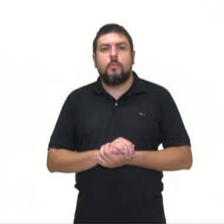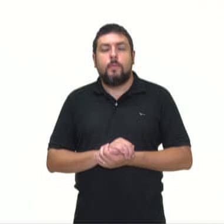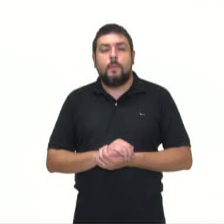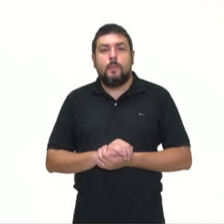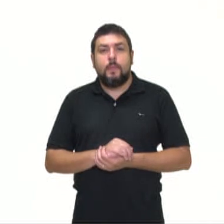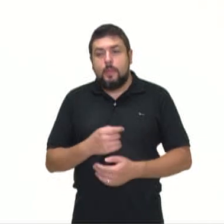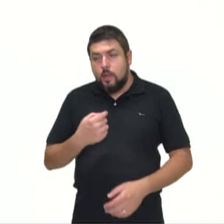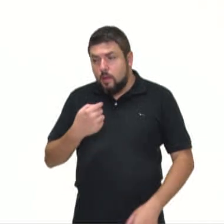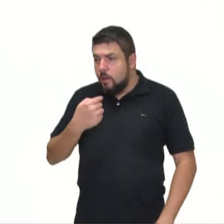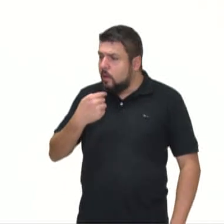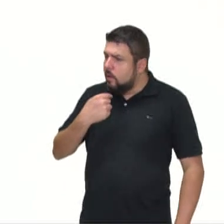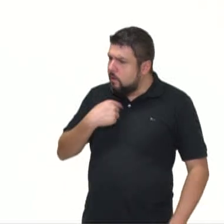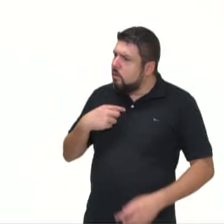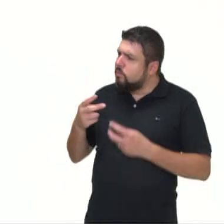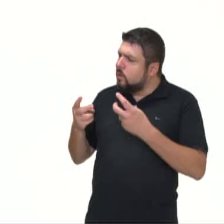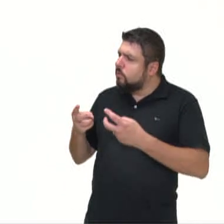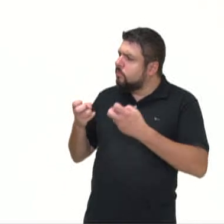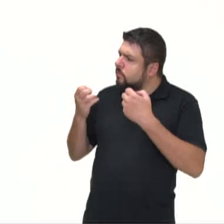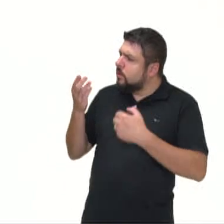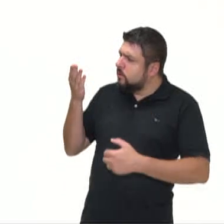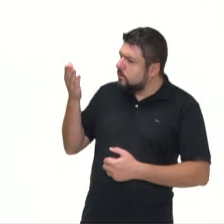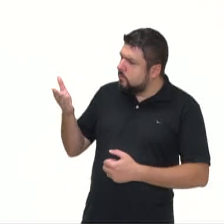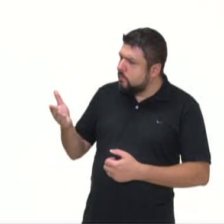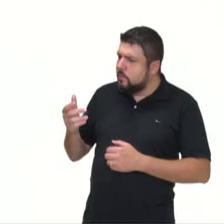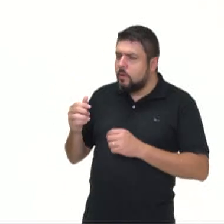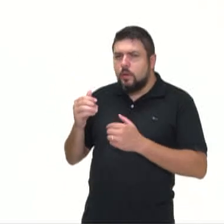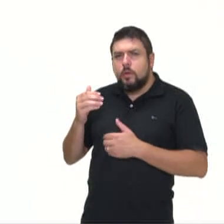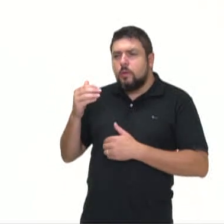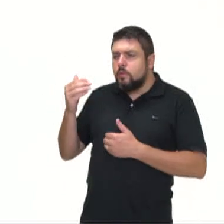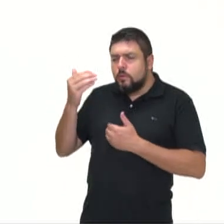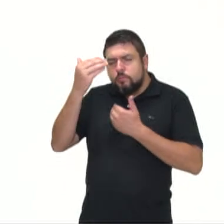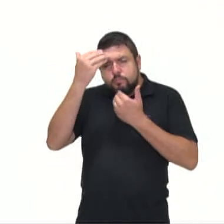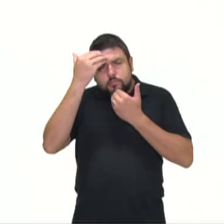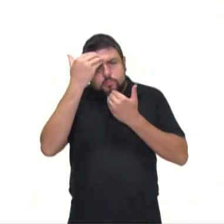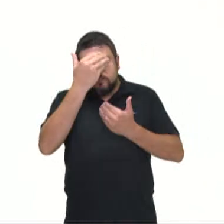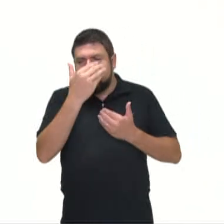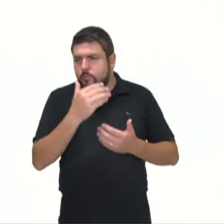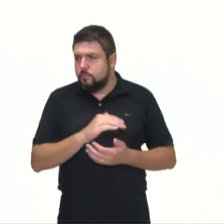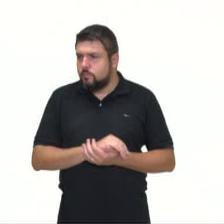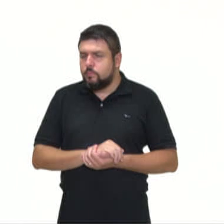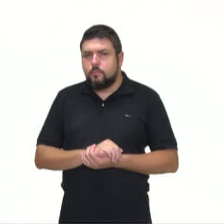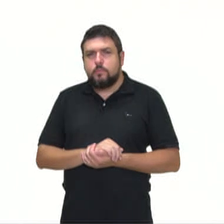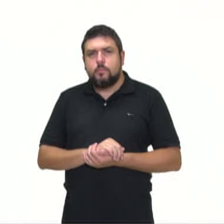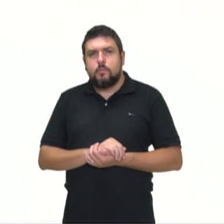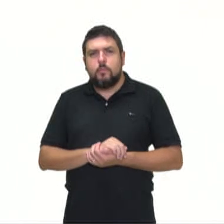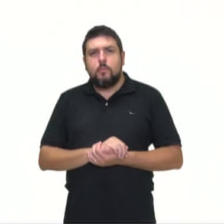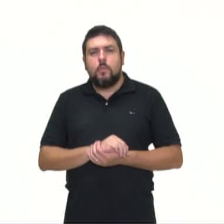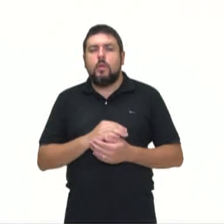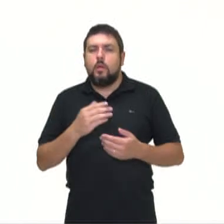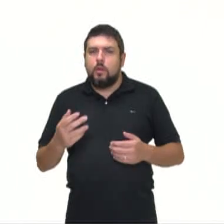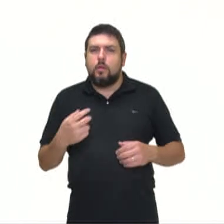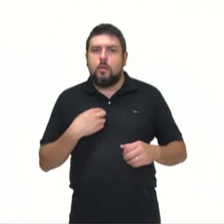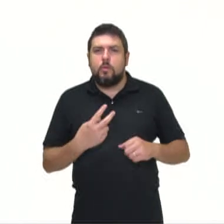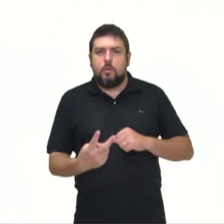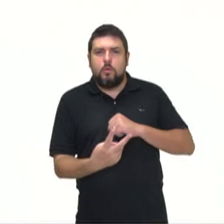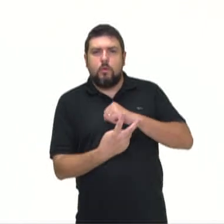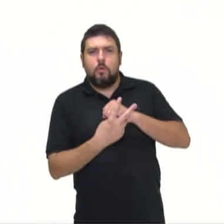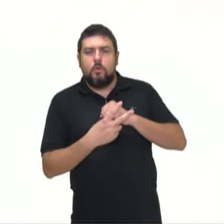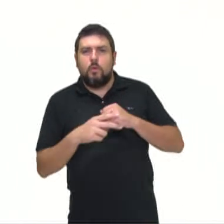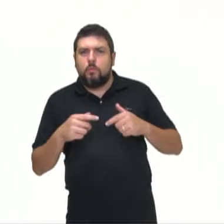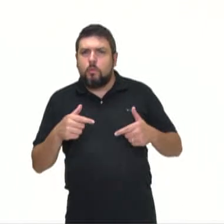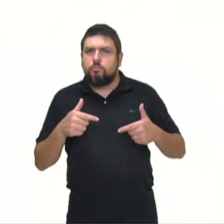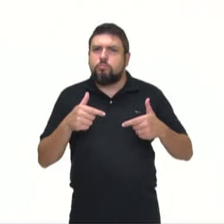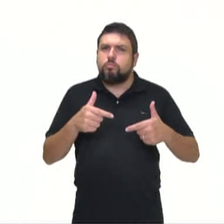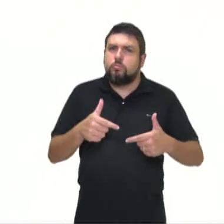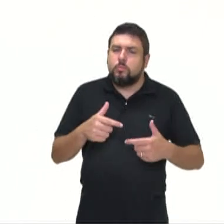mesmo. Temos o sujeito eu e o predicado o considero grato. Nós temos o verbo nocional nesse predicado, então ele é